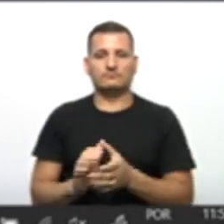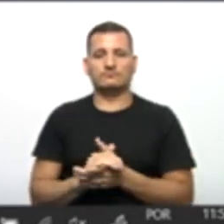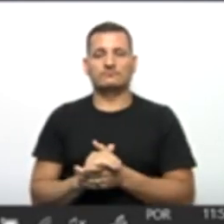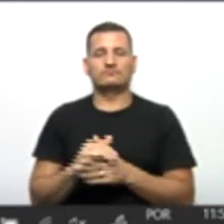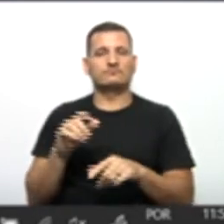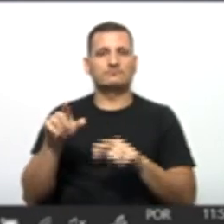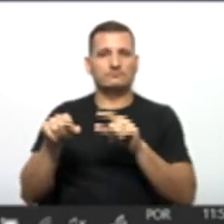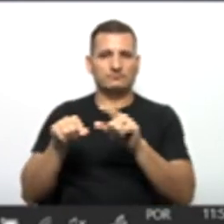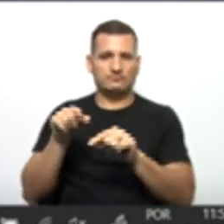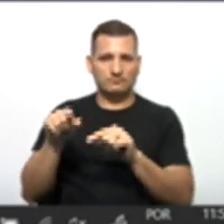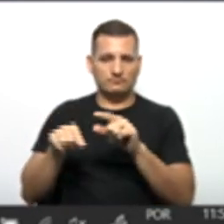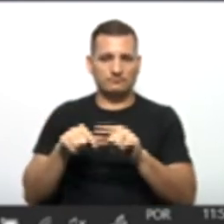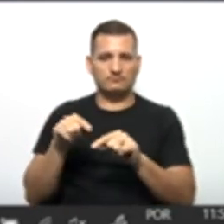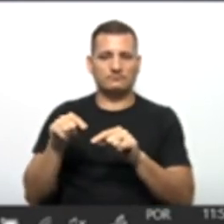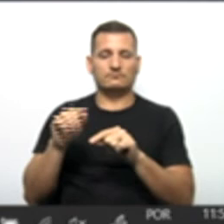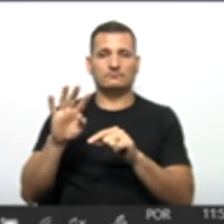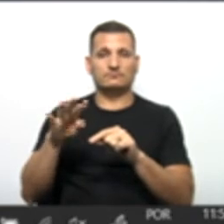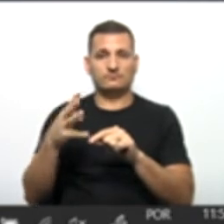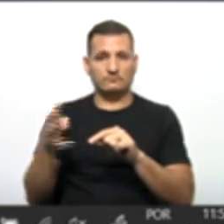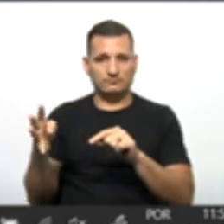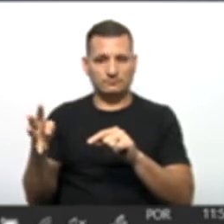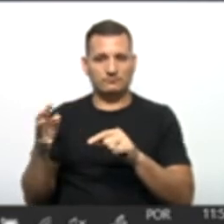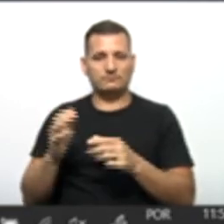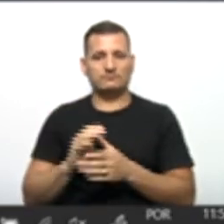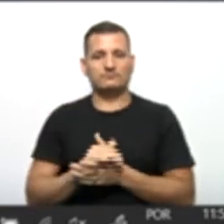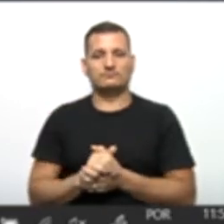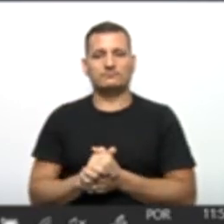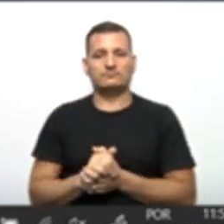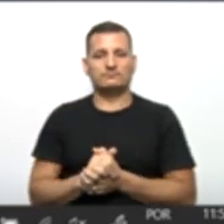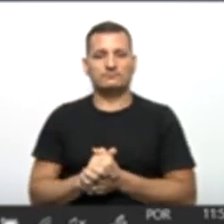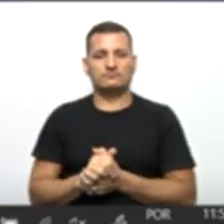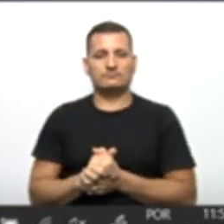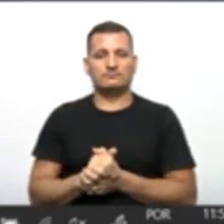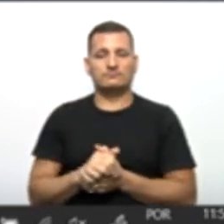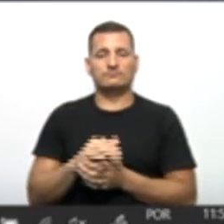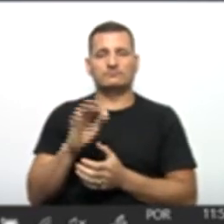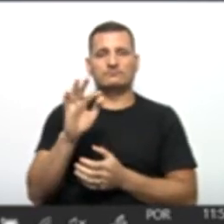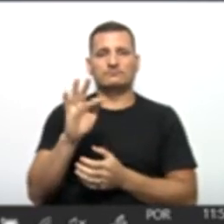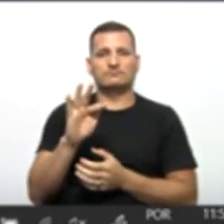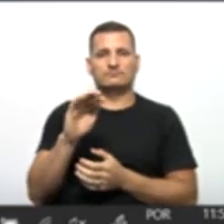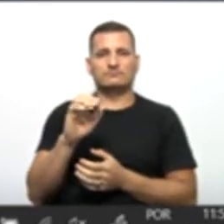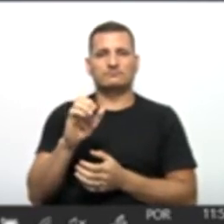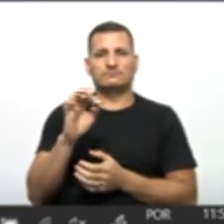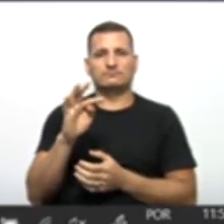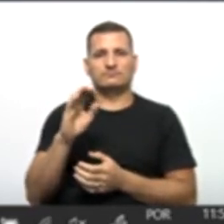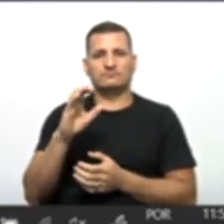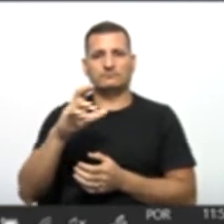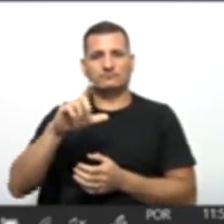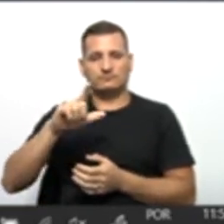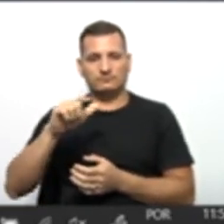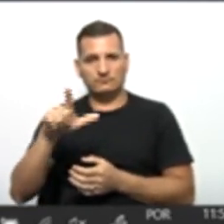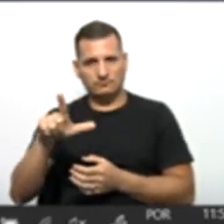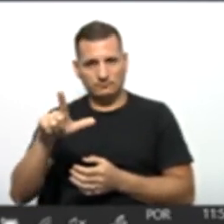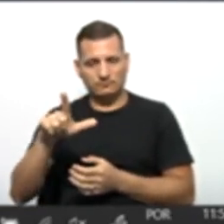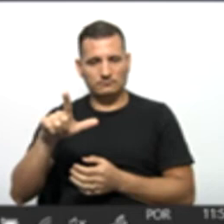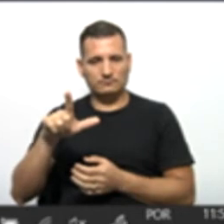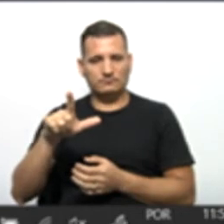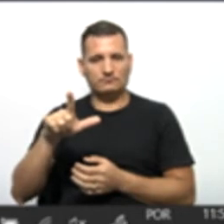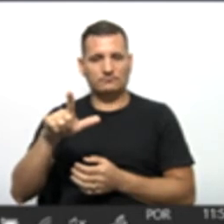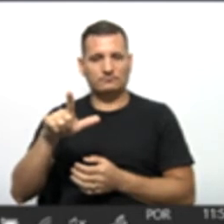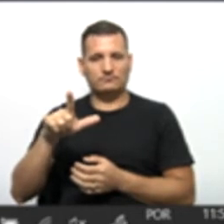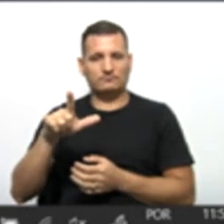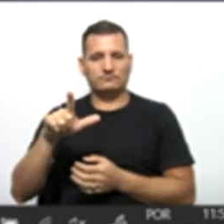contato para poder visualizar lo utilizando o comando fat o método do fat ou para